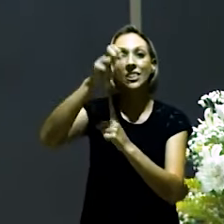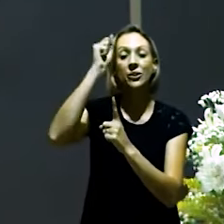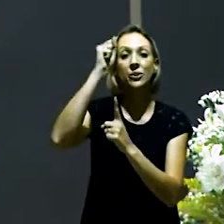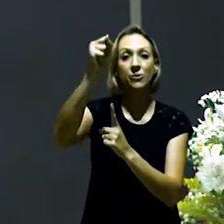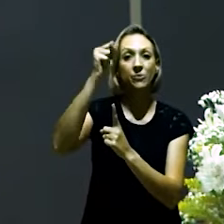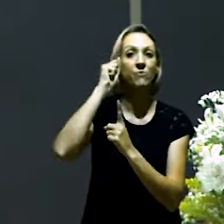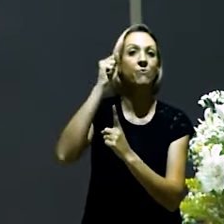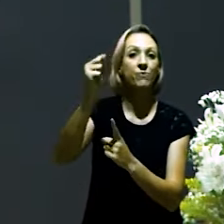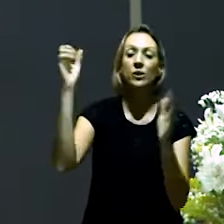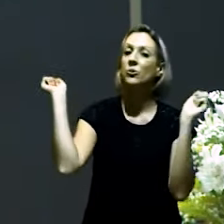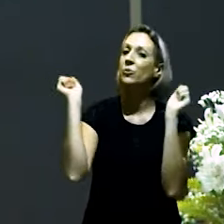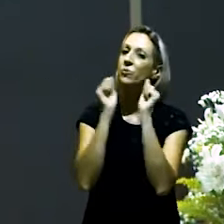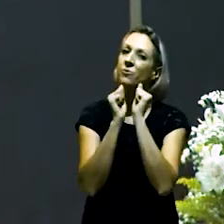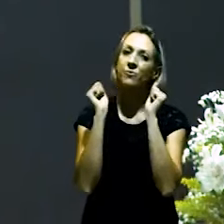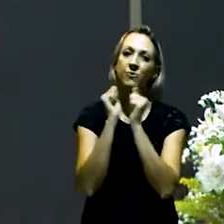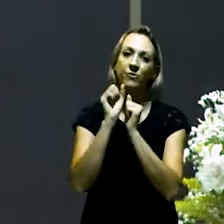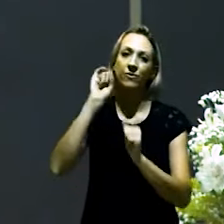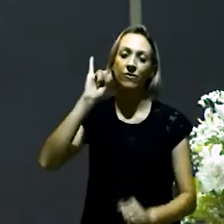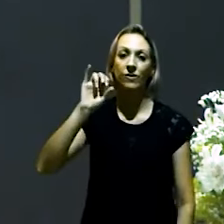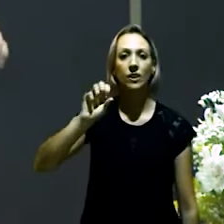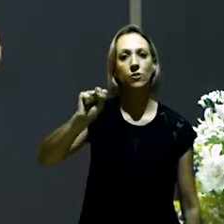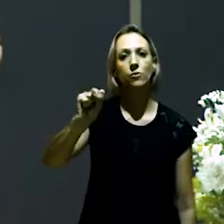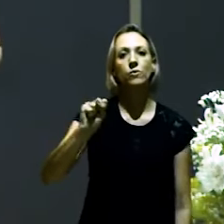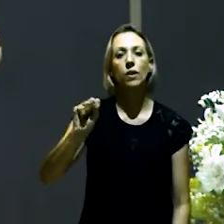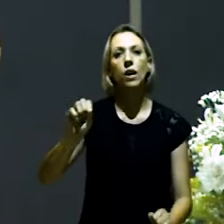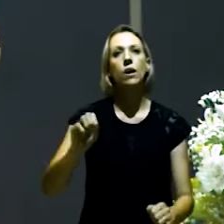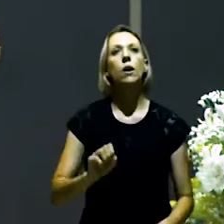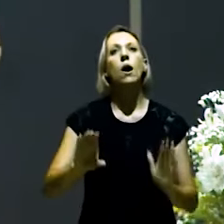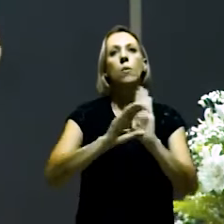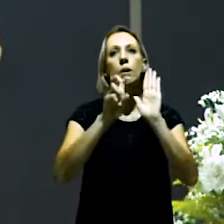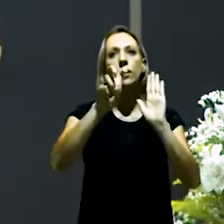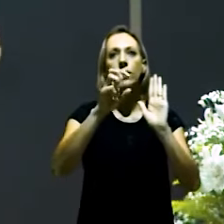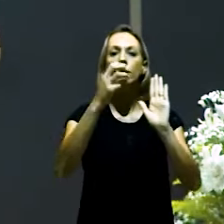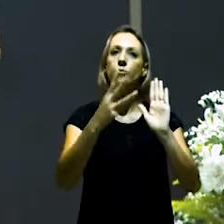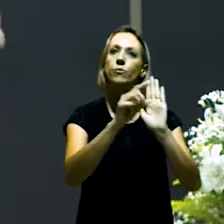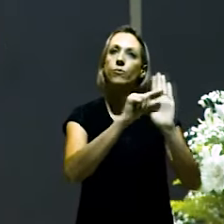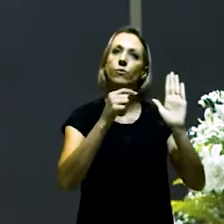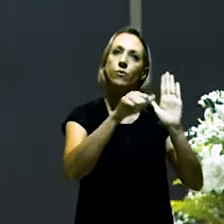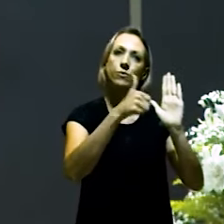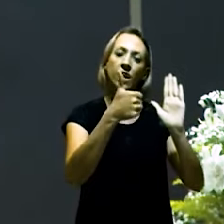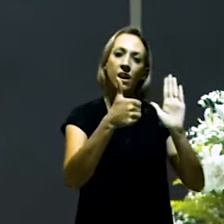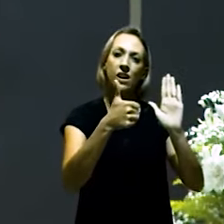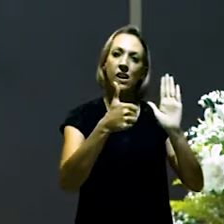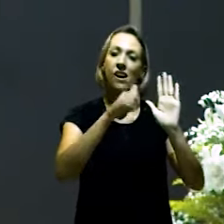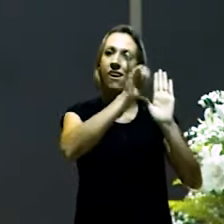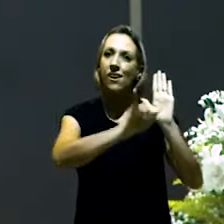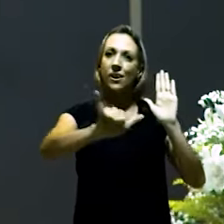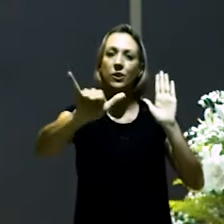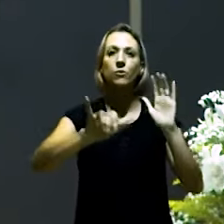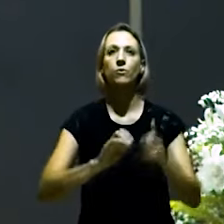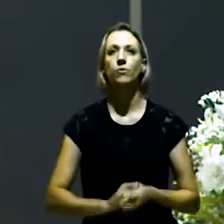levanta. É por isso que Isaías, no capítulo 53, versículo 11, disse: Ele verá o fruto do seu